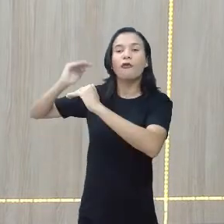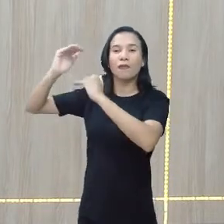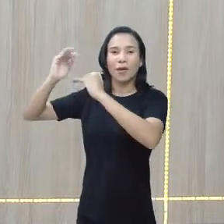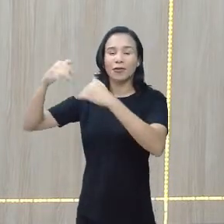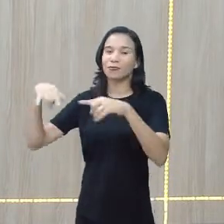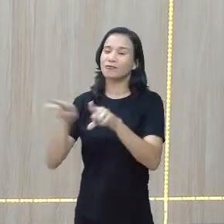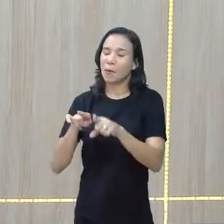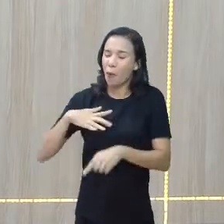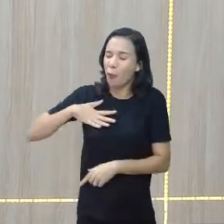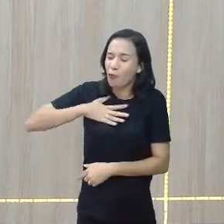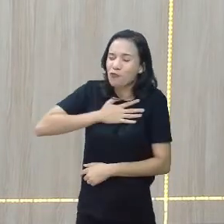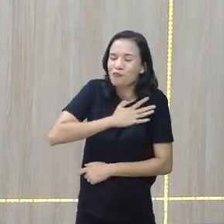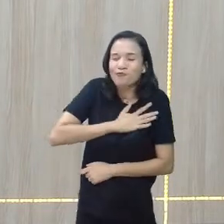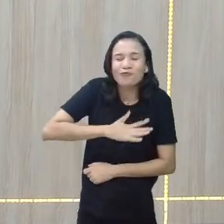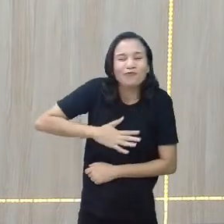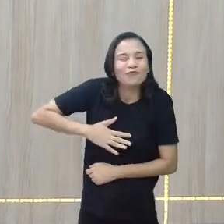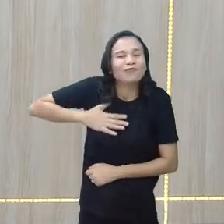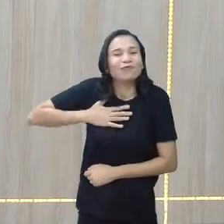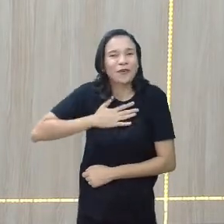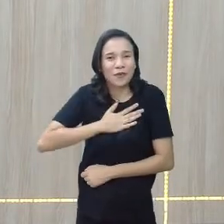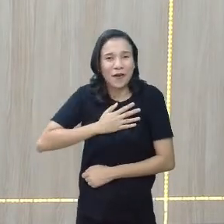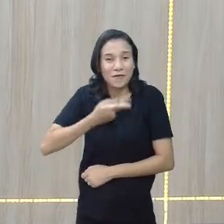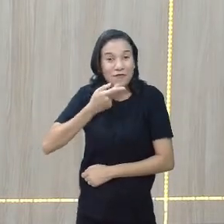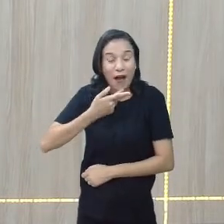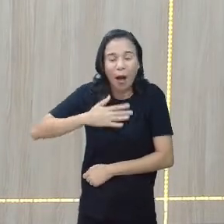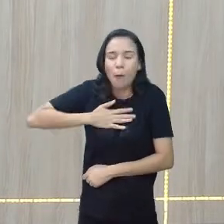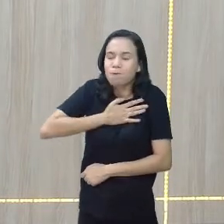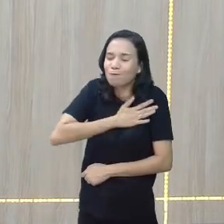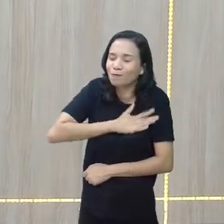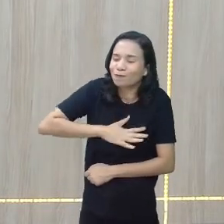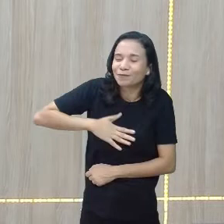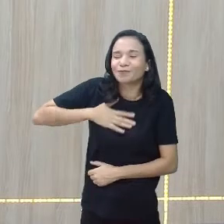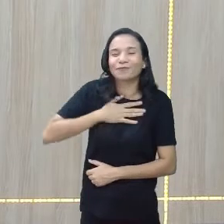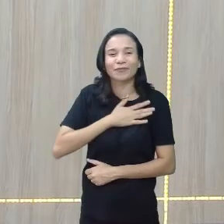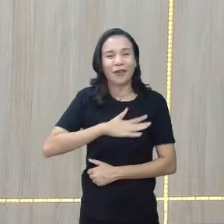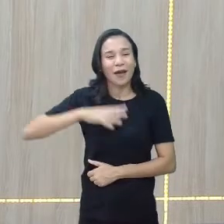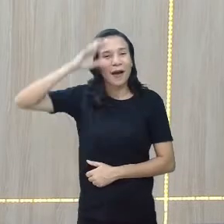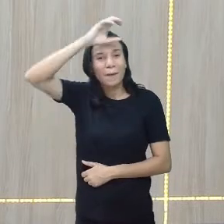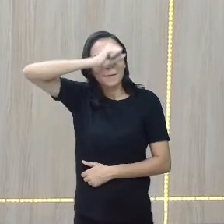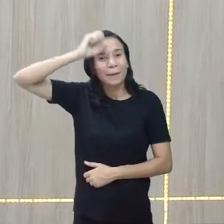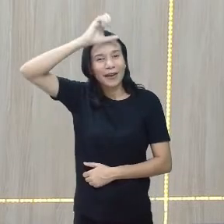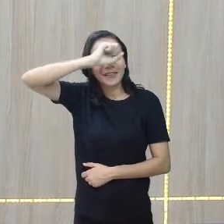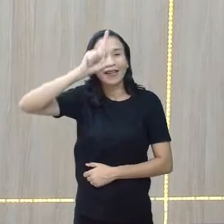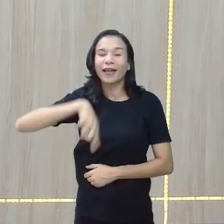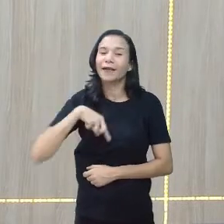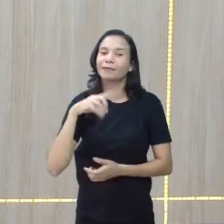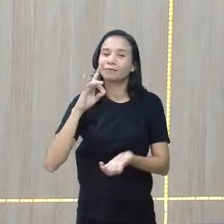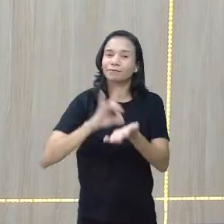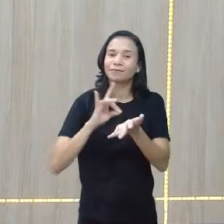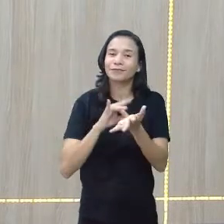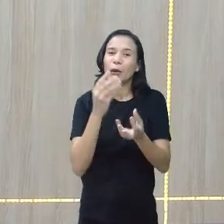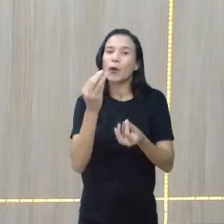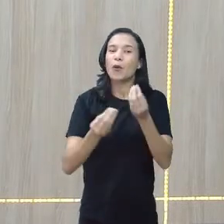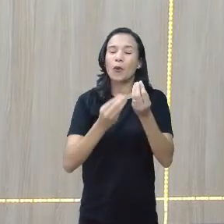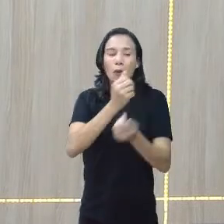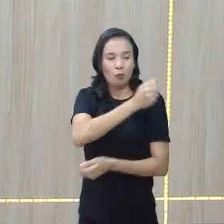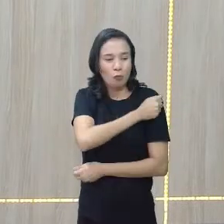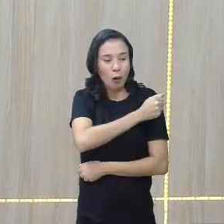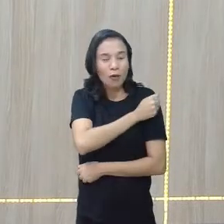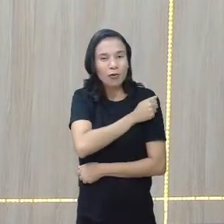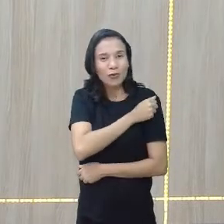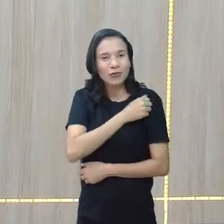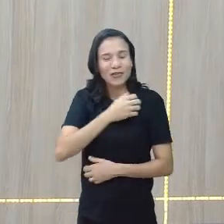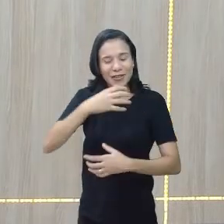propicia o prazer, né? E quando a gente fala de prazer no processo de aprendizagem, a gente está considerando que o estudante vai